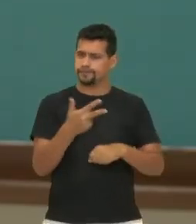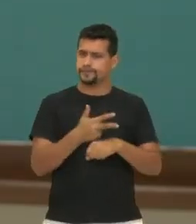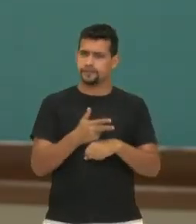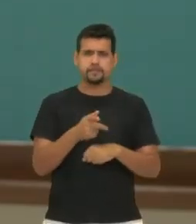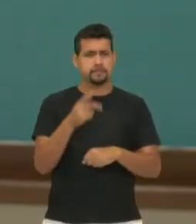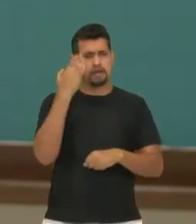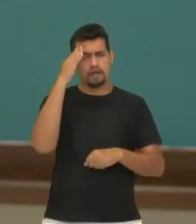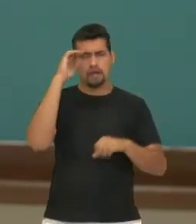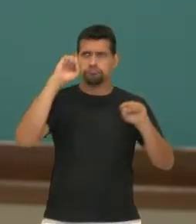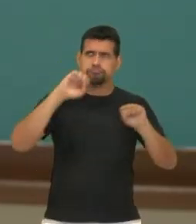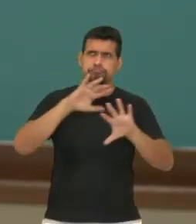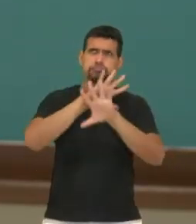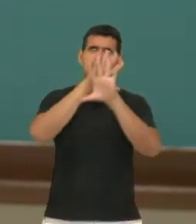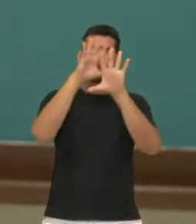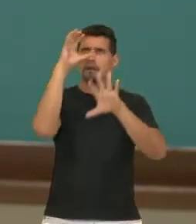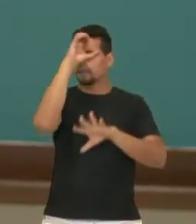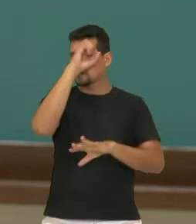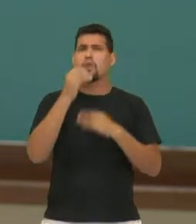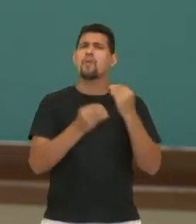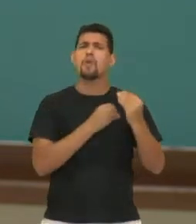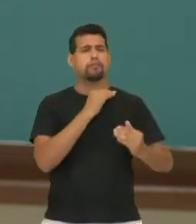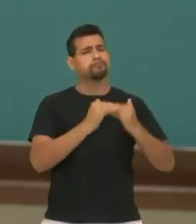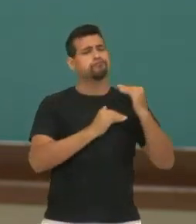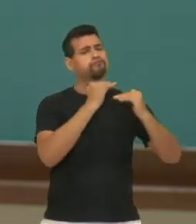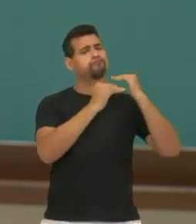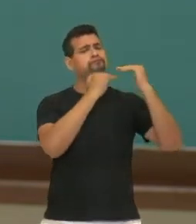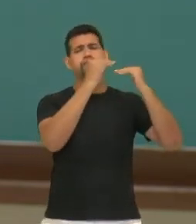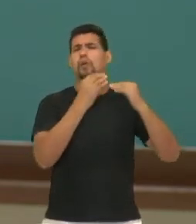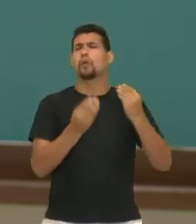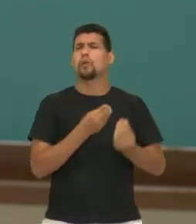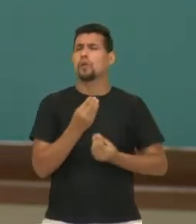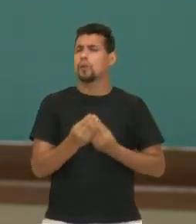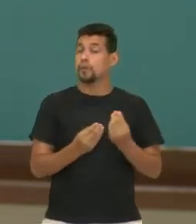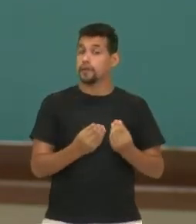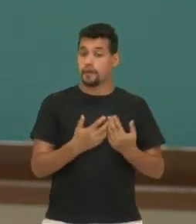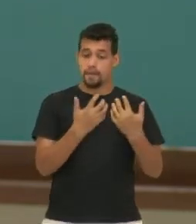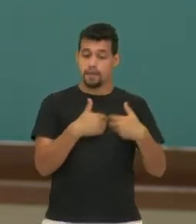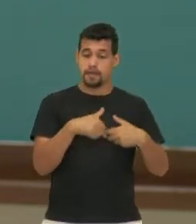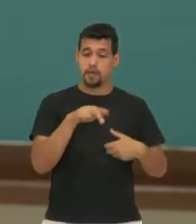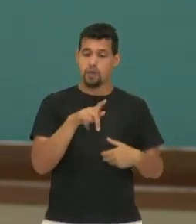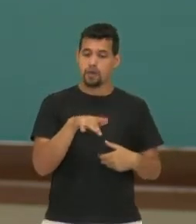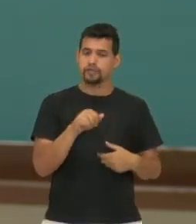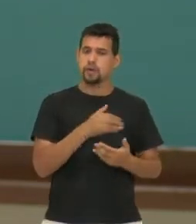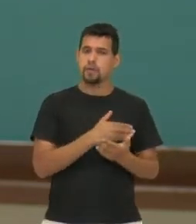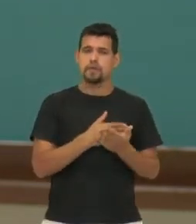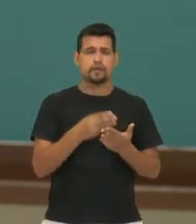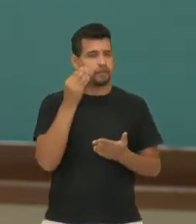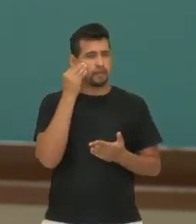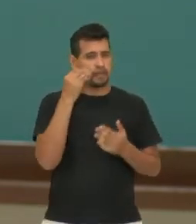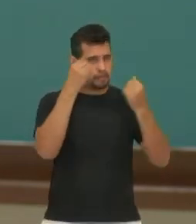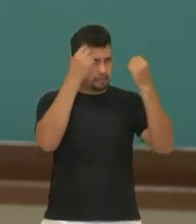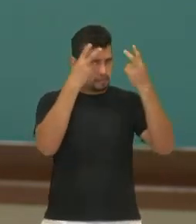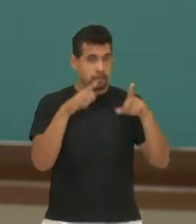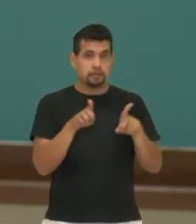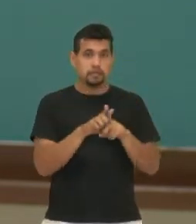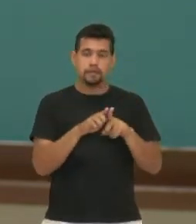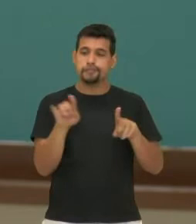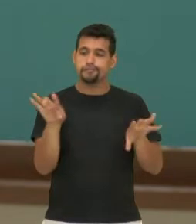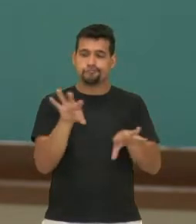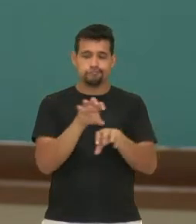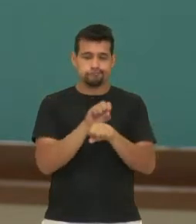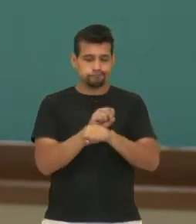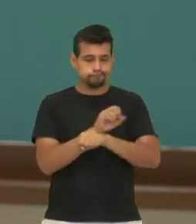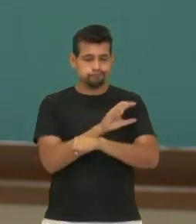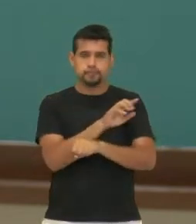você vai entender como é que a mecânica quântica se desenvolveu. A mecânica quântica surgiu na tentativa de explicar a emissão e